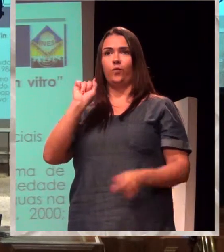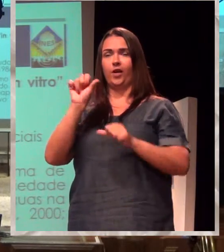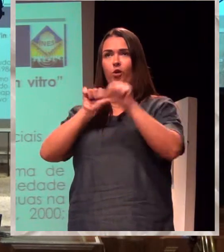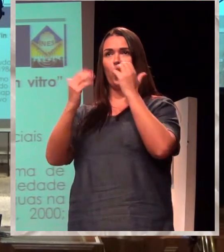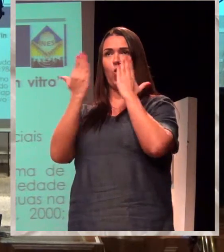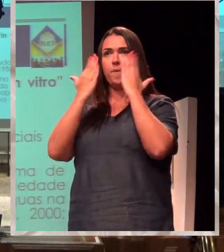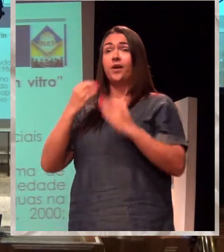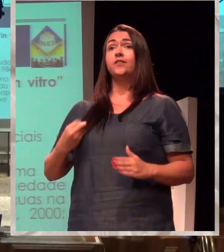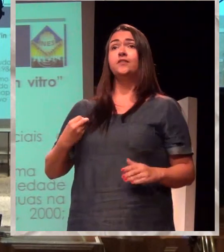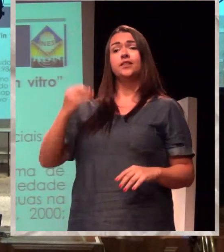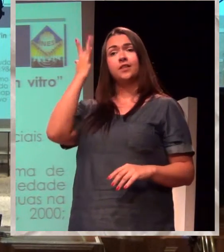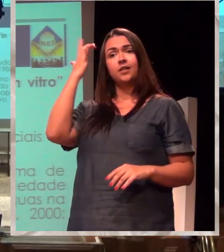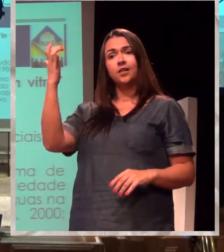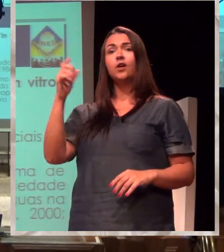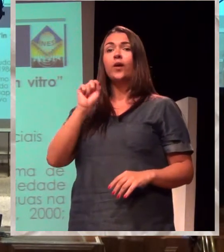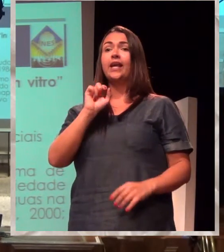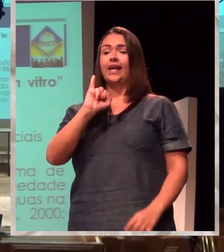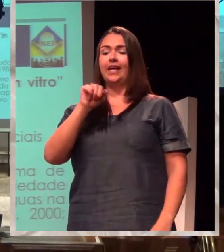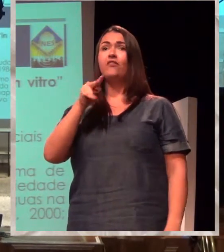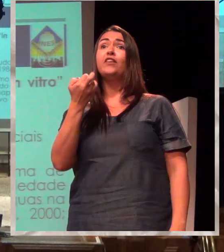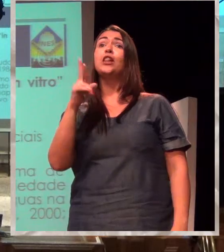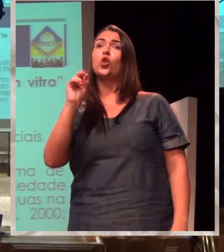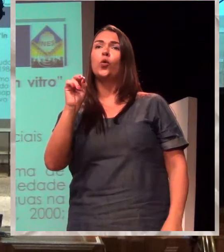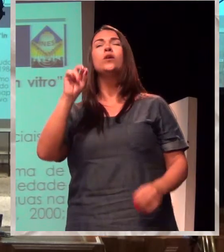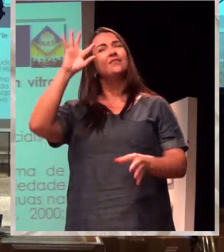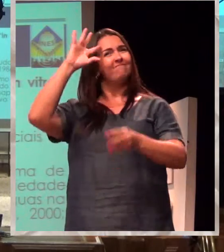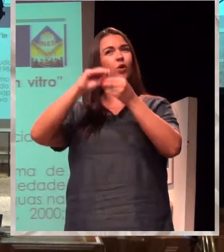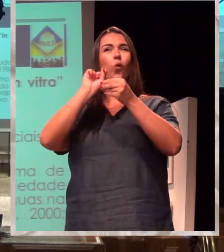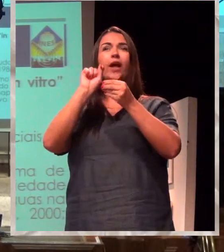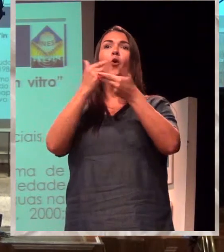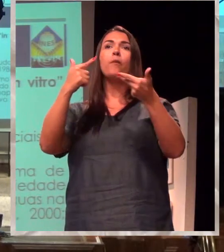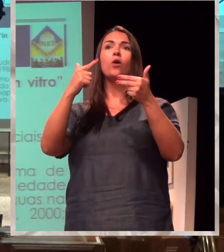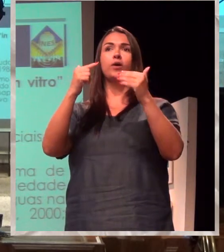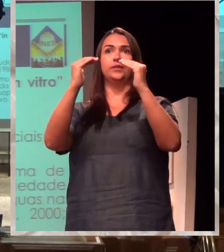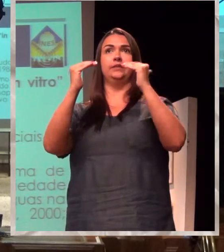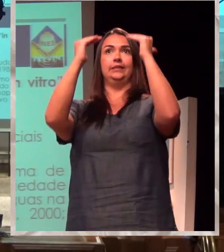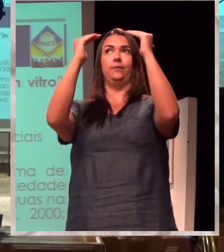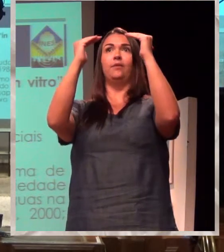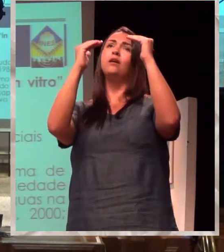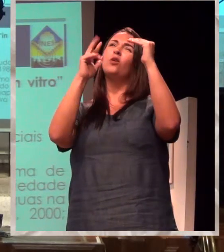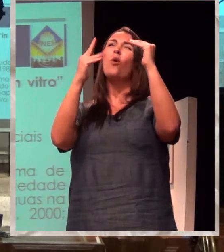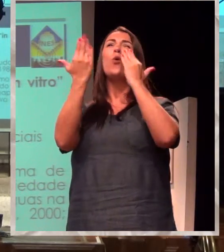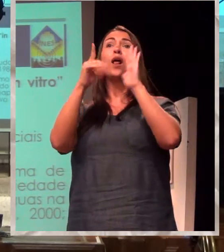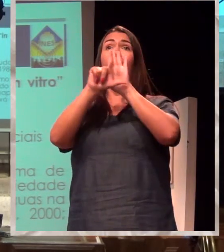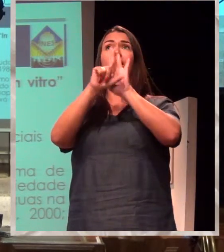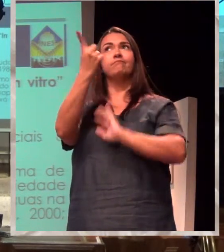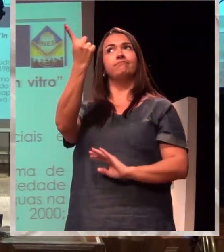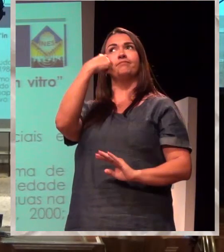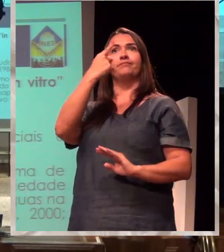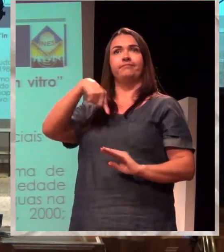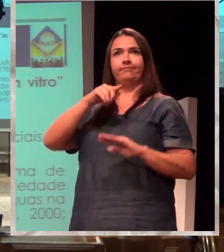nosso dia a dia, do cotidiano, e o in vitro, algo que vem de cima para baixo, né, a partir de uma lei, por exemplo.